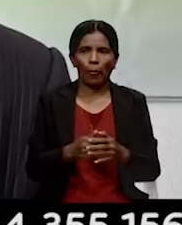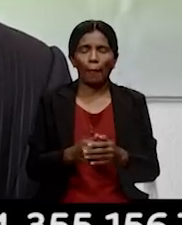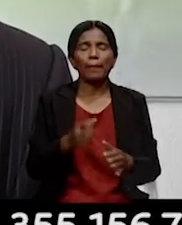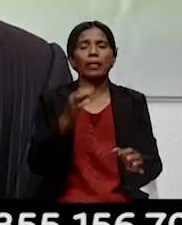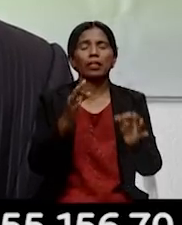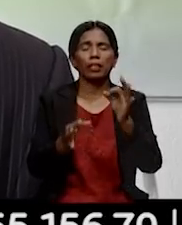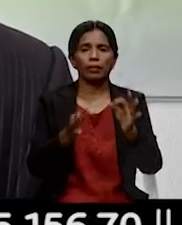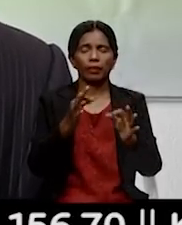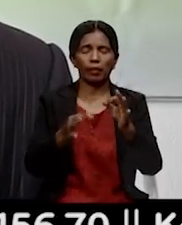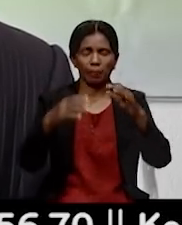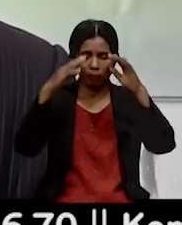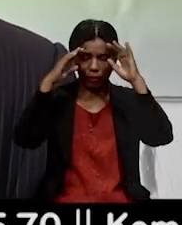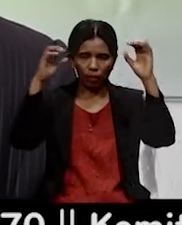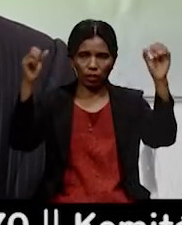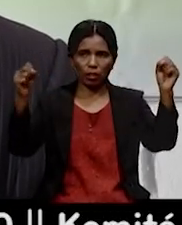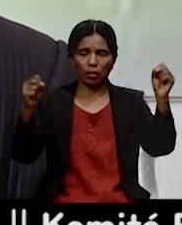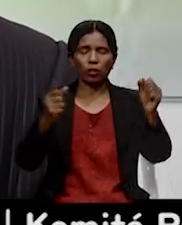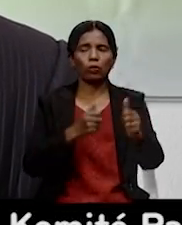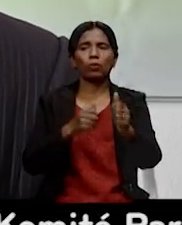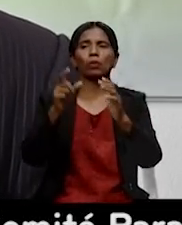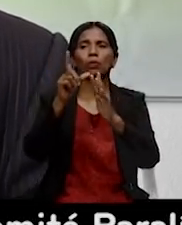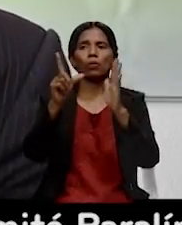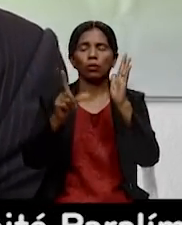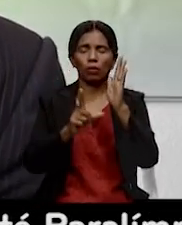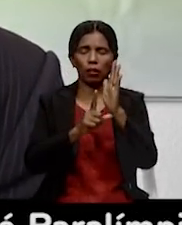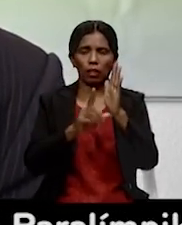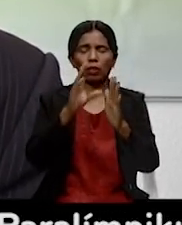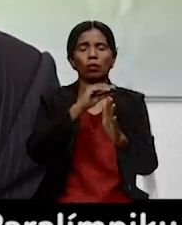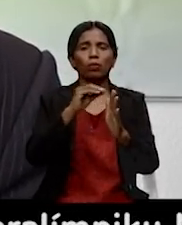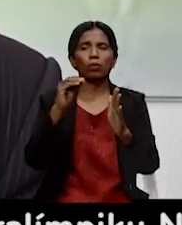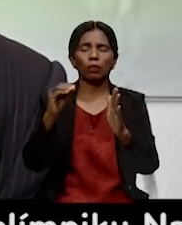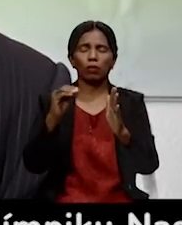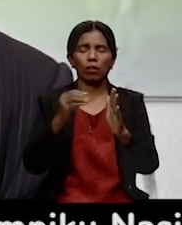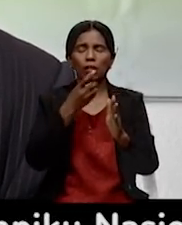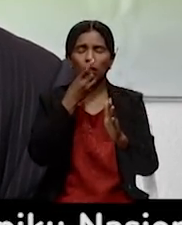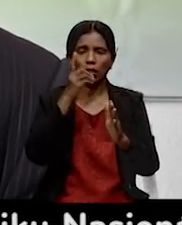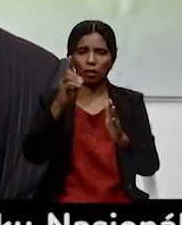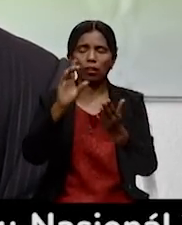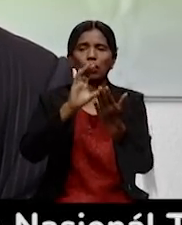quando presidente republik tuir lei tuir konstitusion dekreta ona kalendario